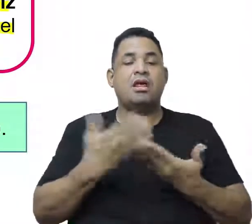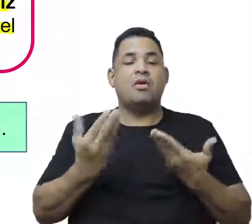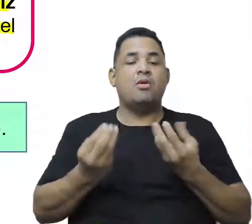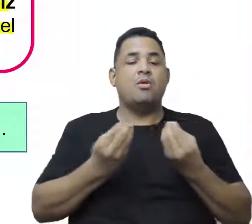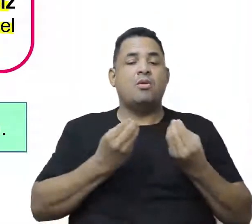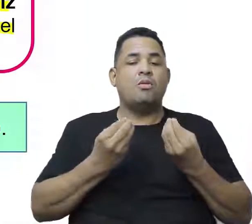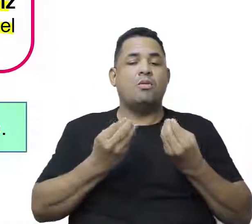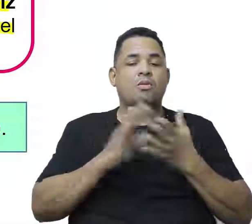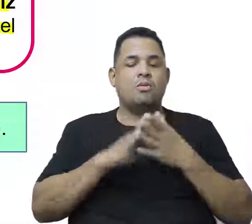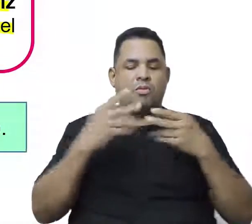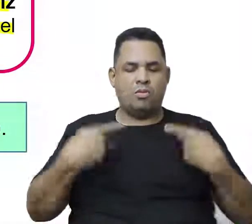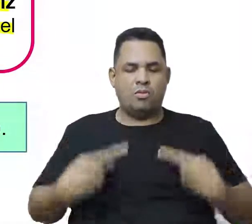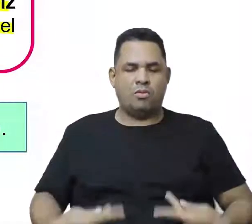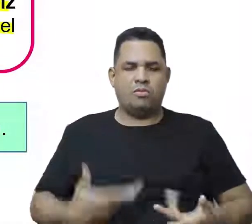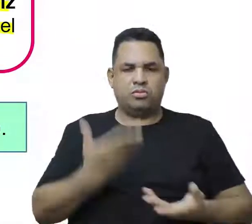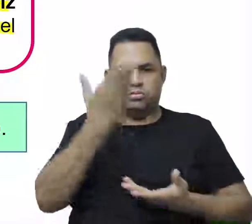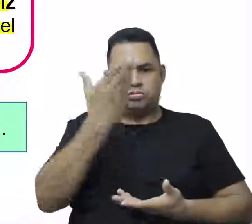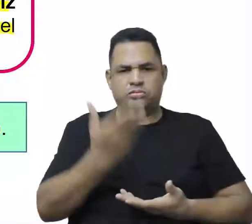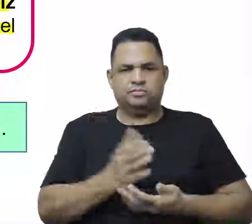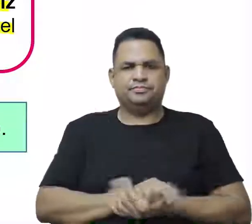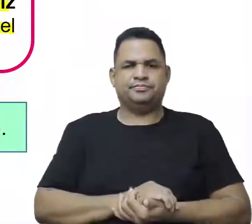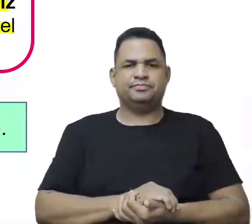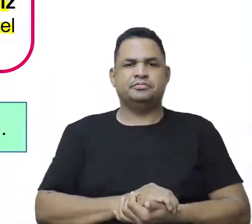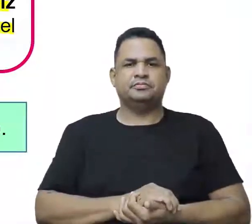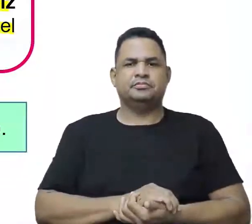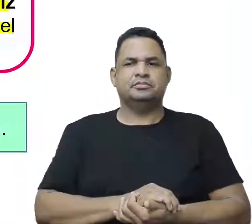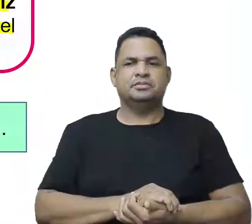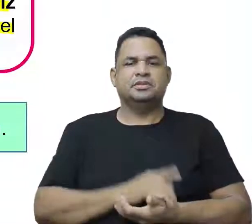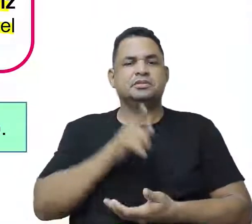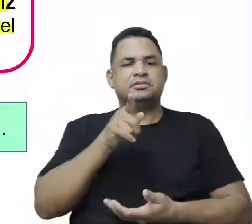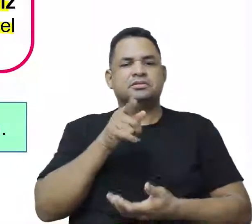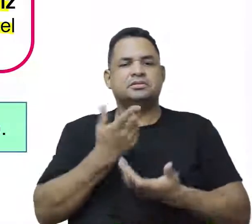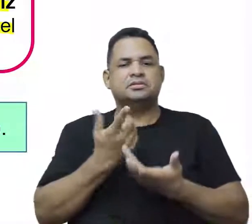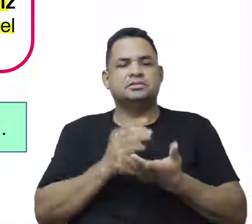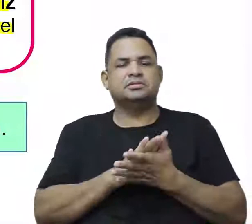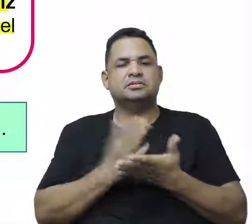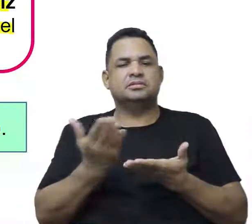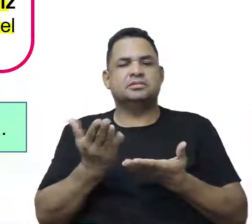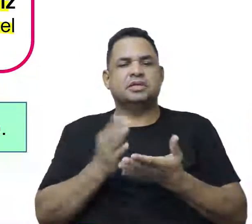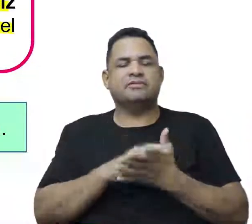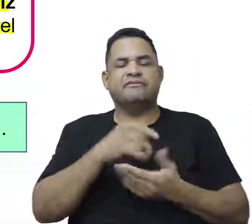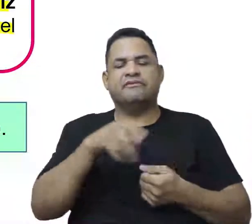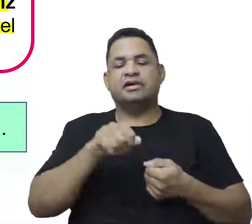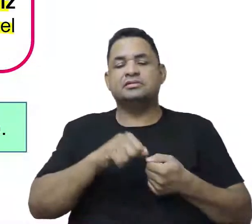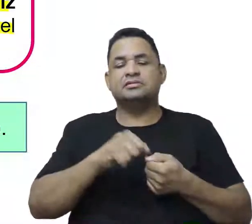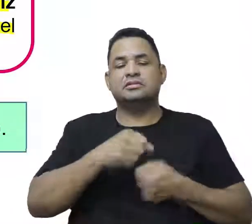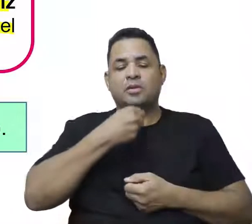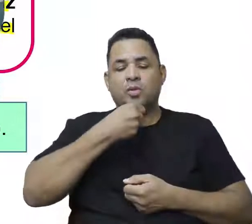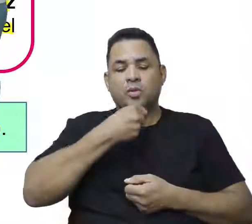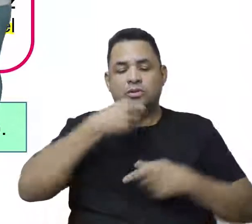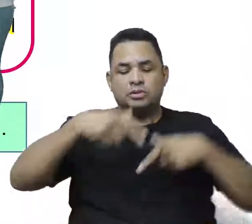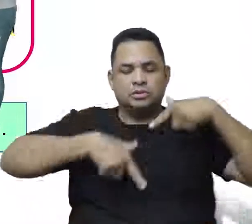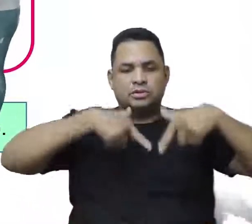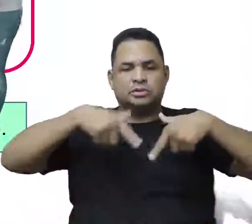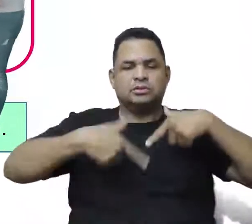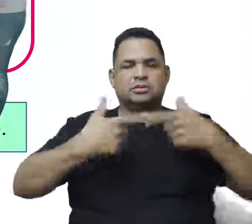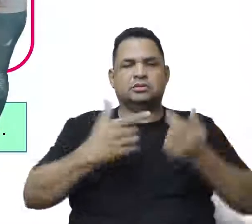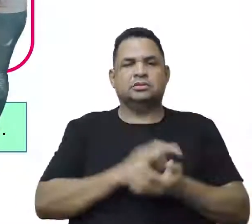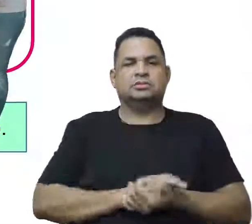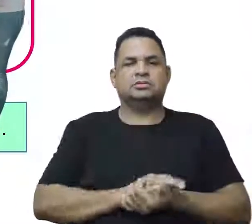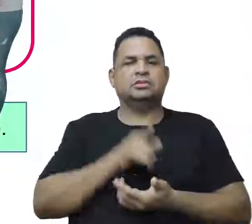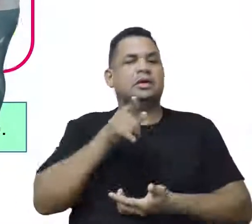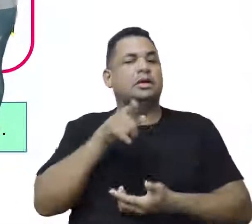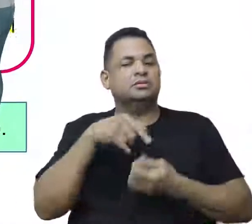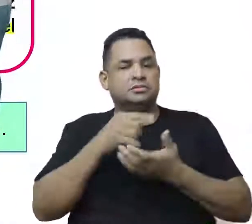corporal dela. Agora, imagina se aí você está passando, por exemplo, para uma entrevista de emprego. E aí você foi para